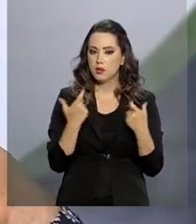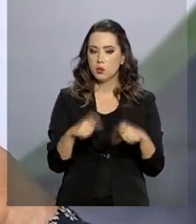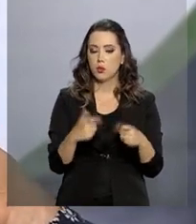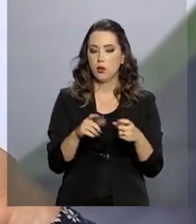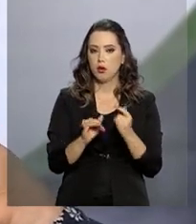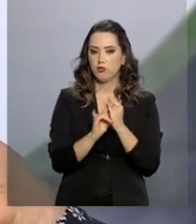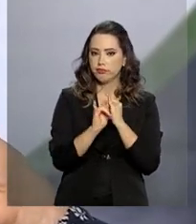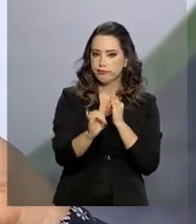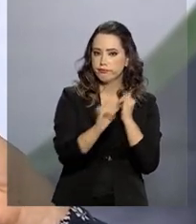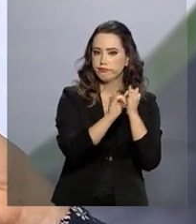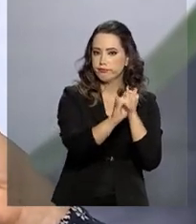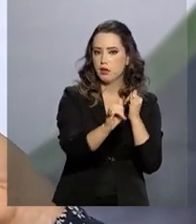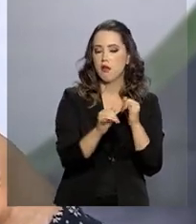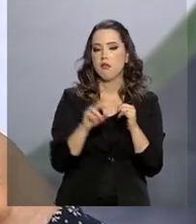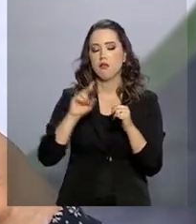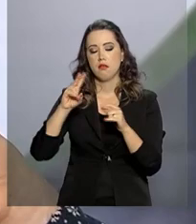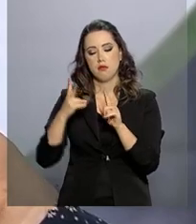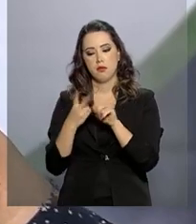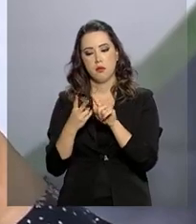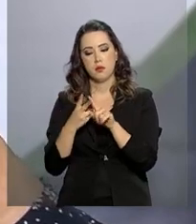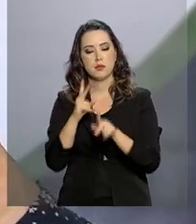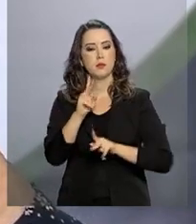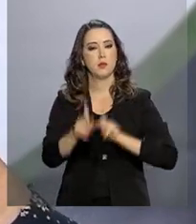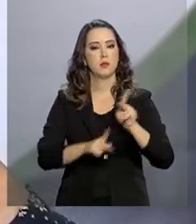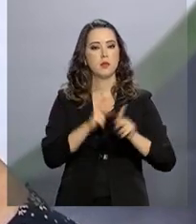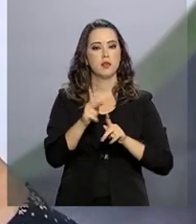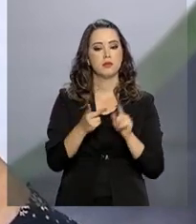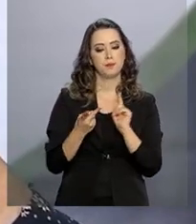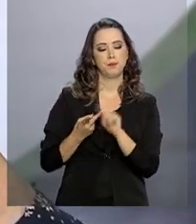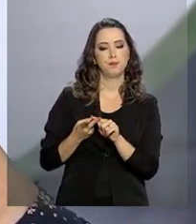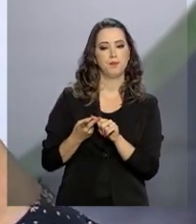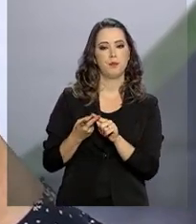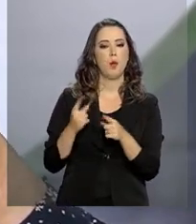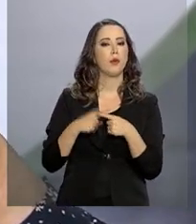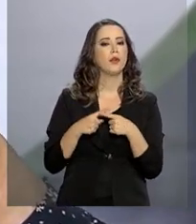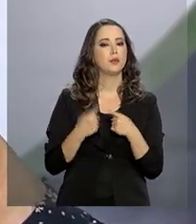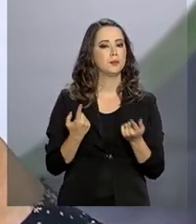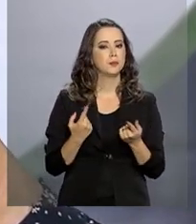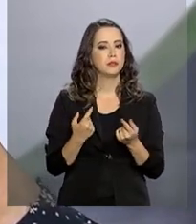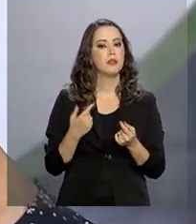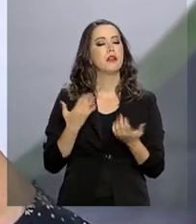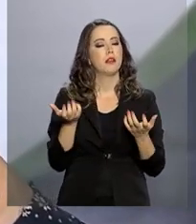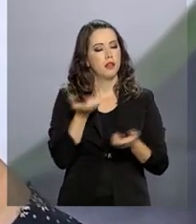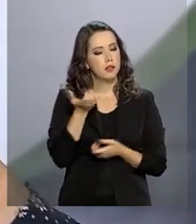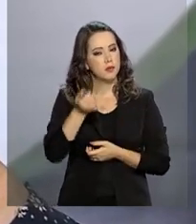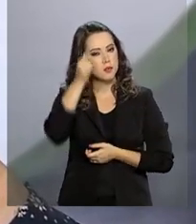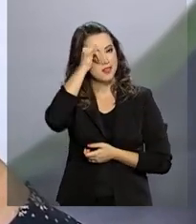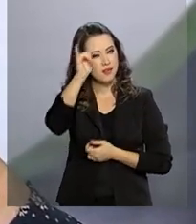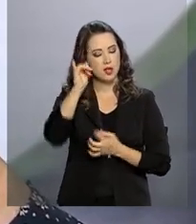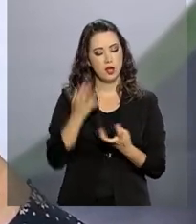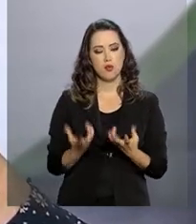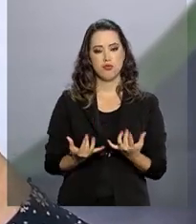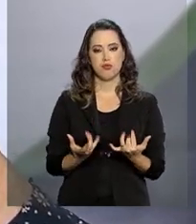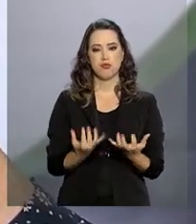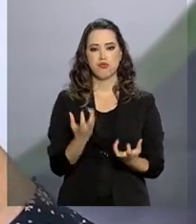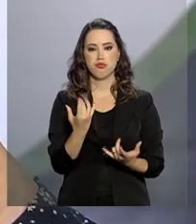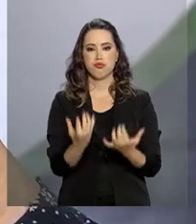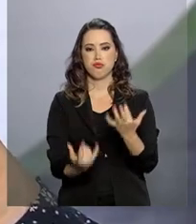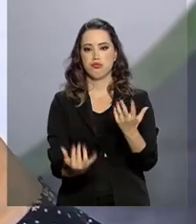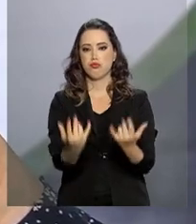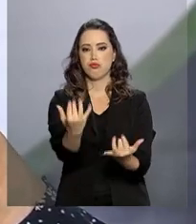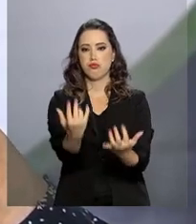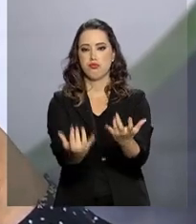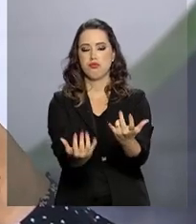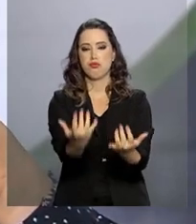linhas e no segundo momento a população porque queremos evitar a queima de de